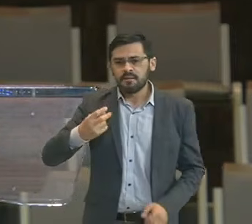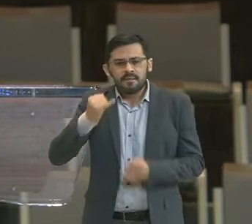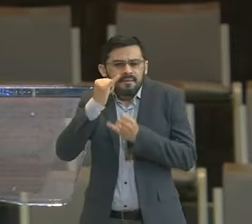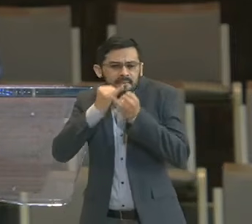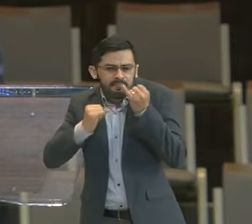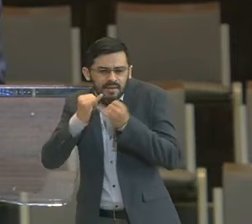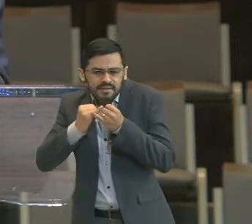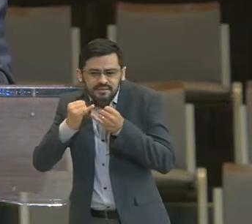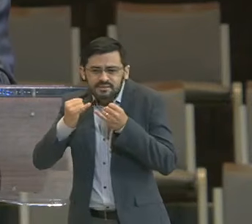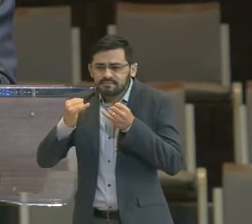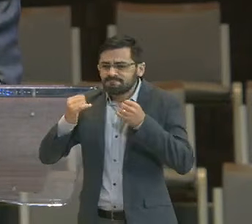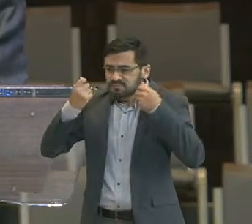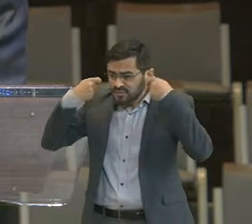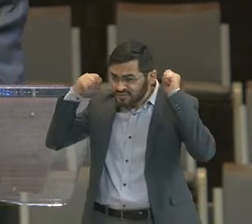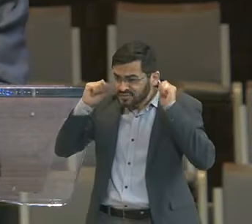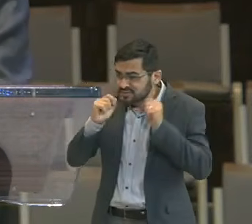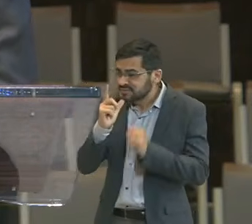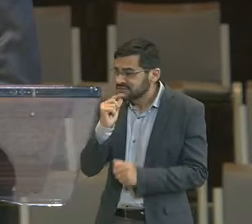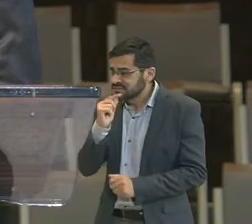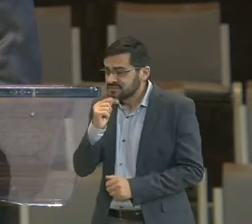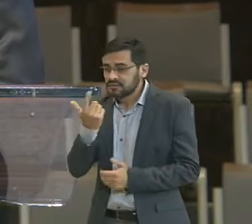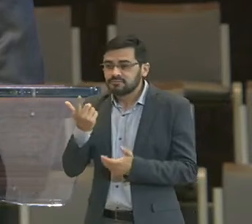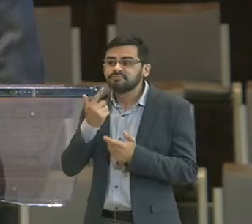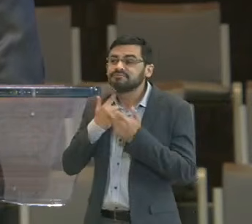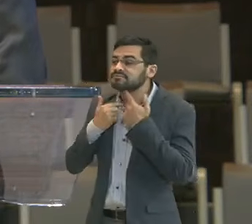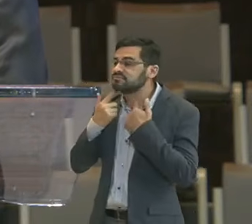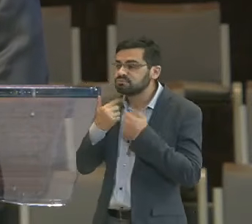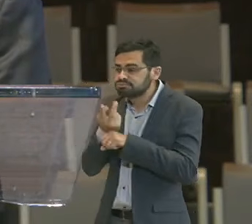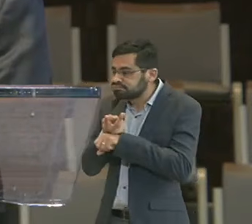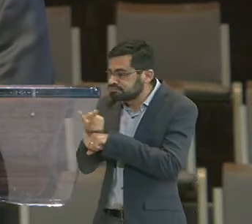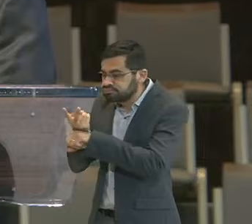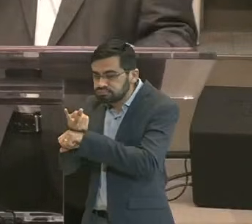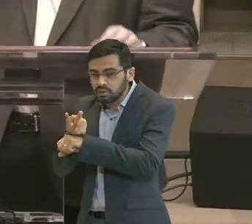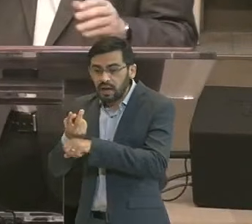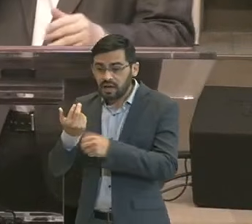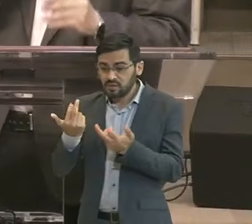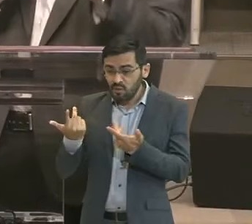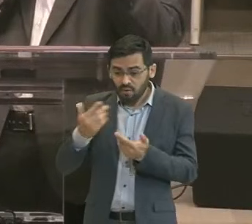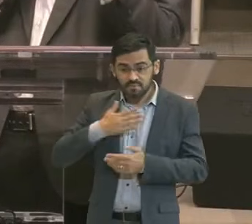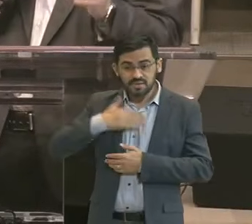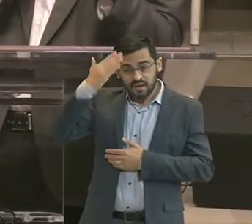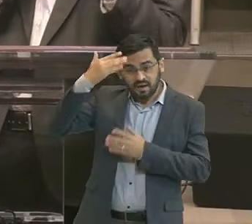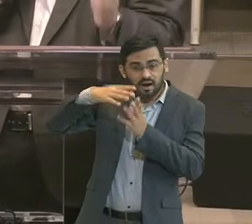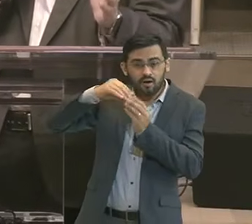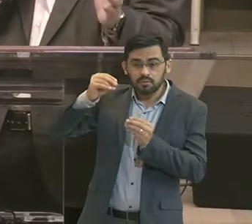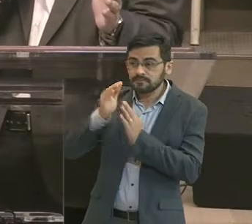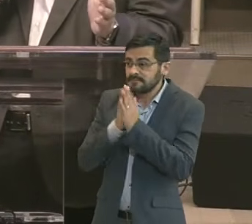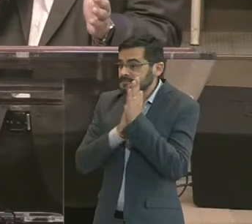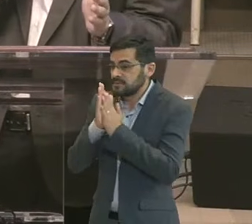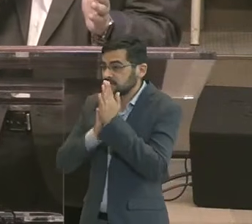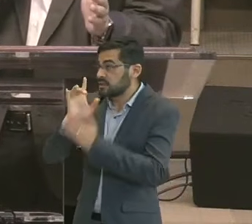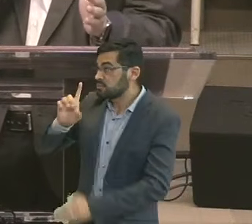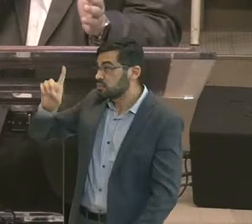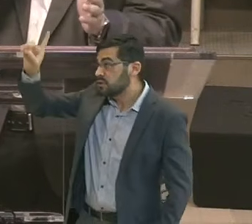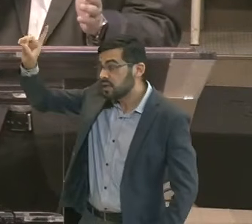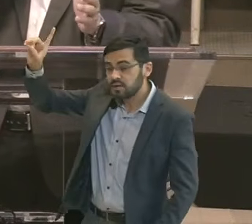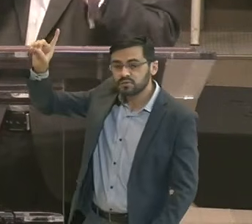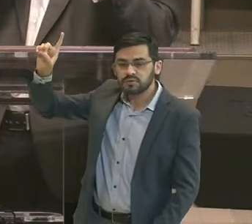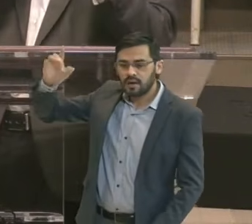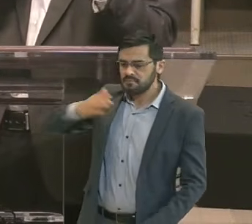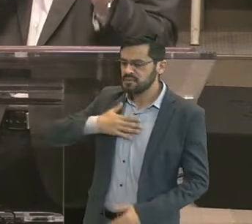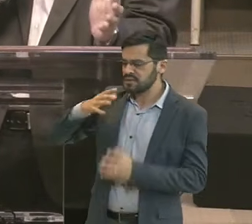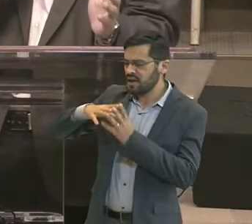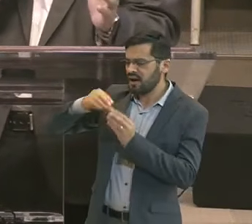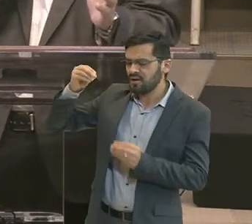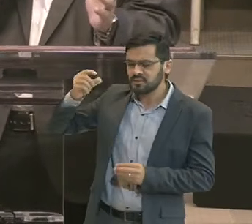servo anseia pelas correntes das águas, assim a minha alma anseia por ti, ó Deus. A minha